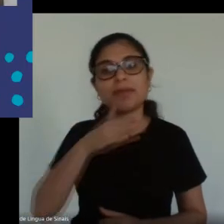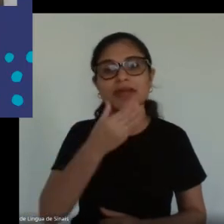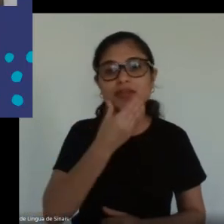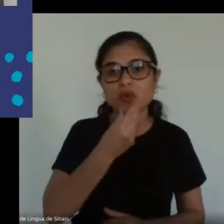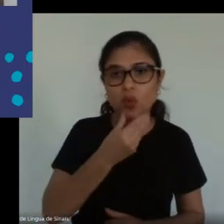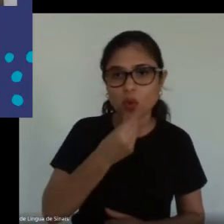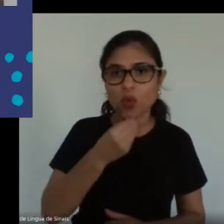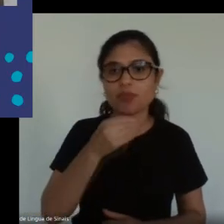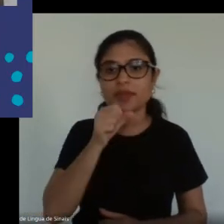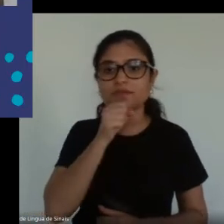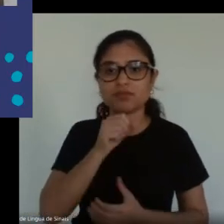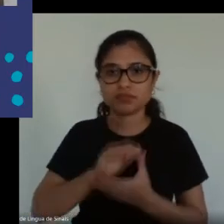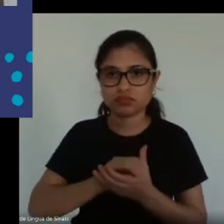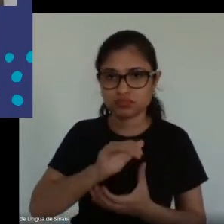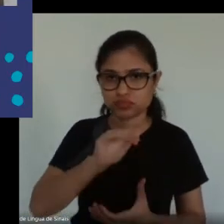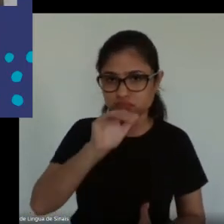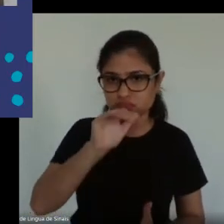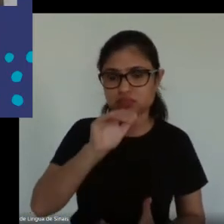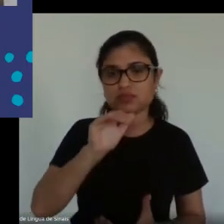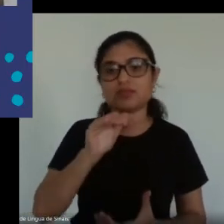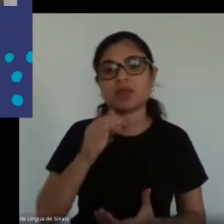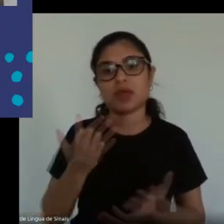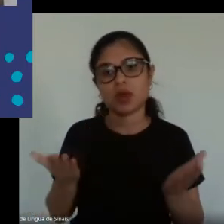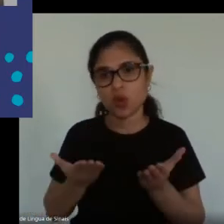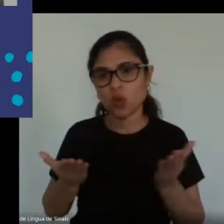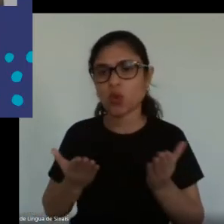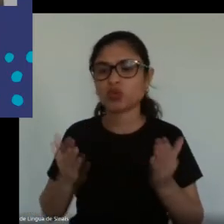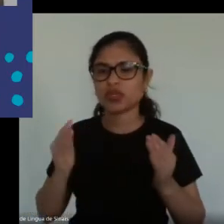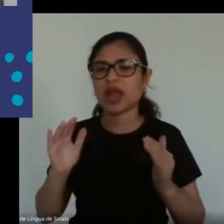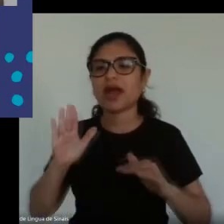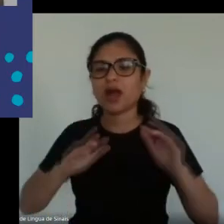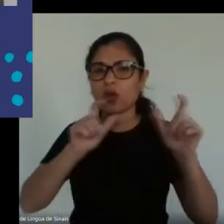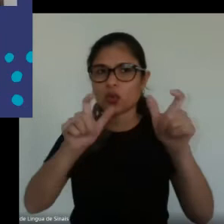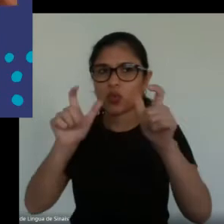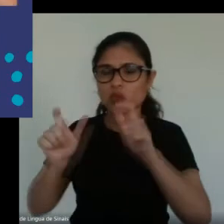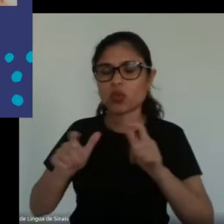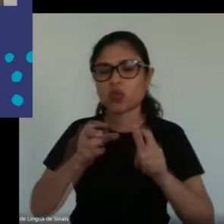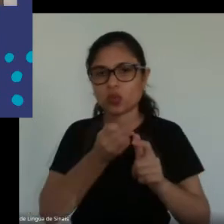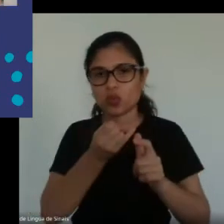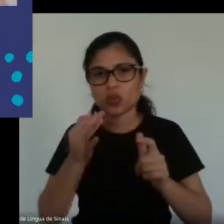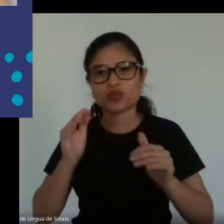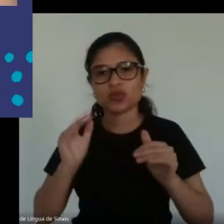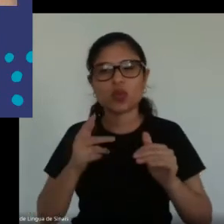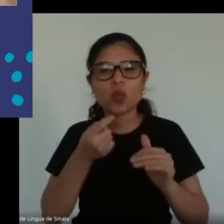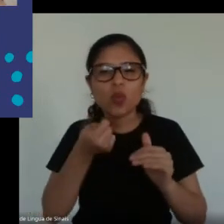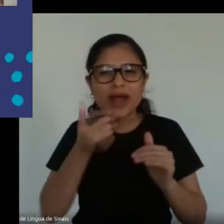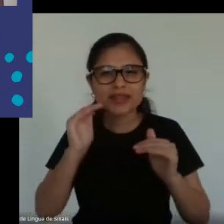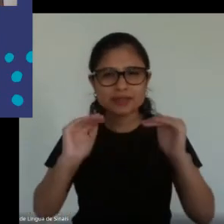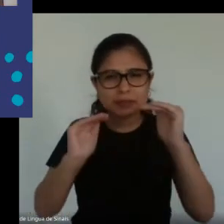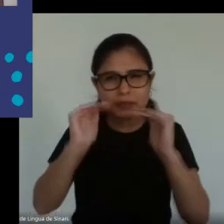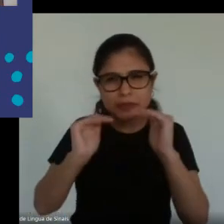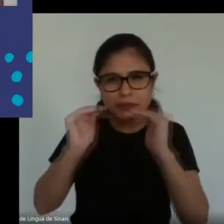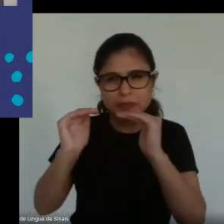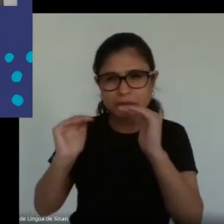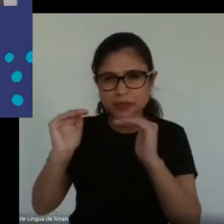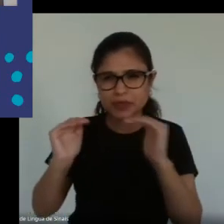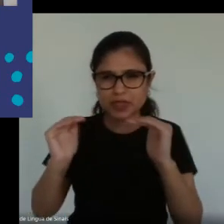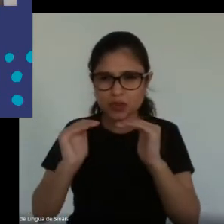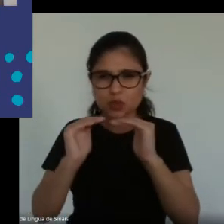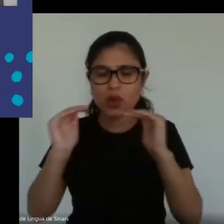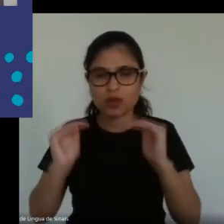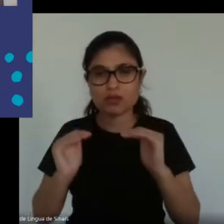idosos, hoje isso já está quase pau a pau em alguns lugares, e a gente tem que entender que o Brasil